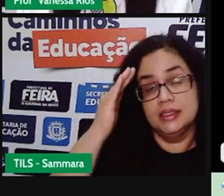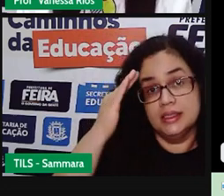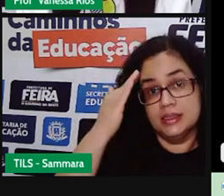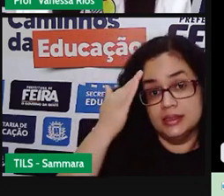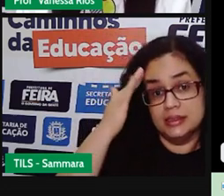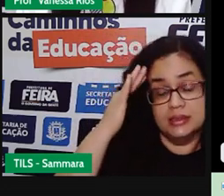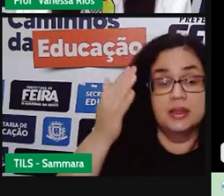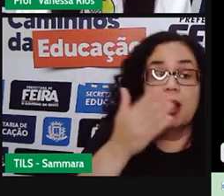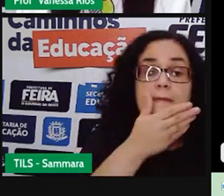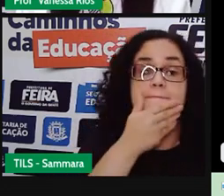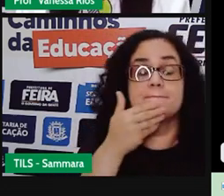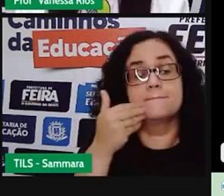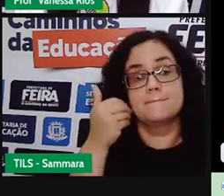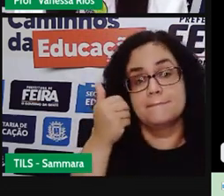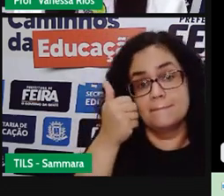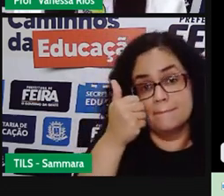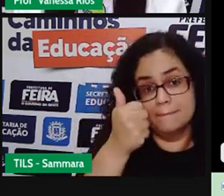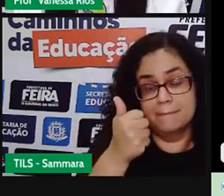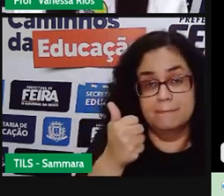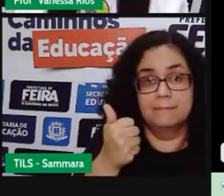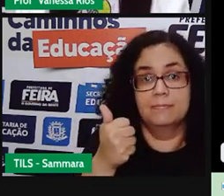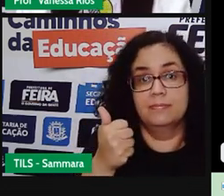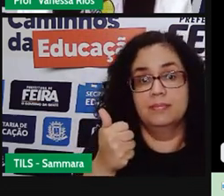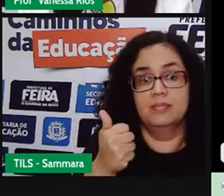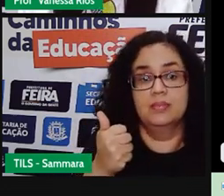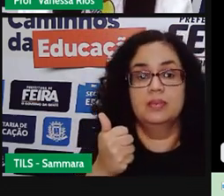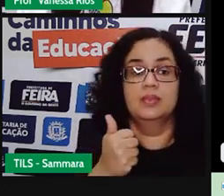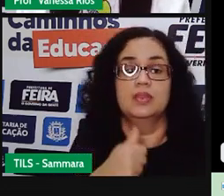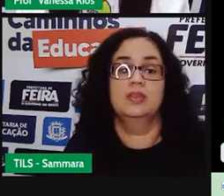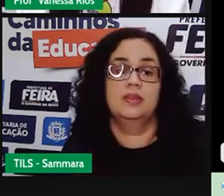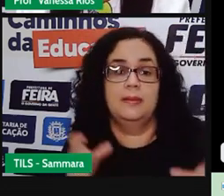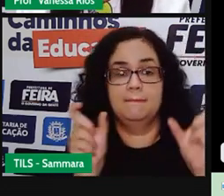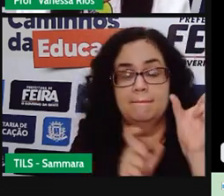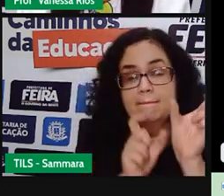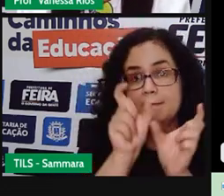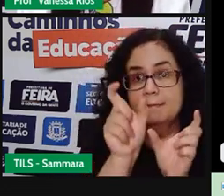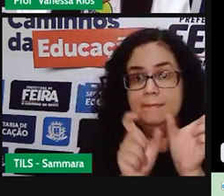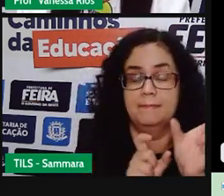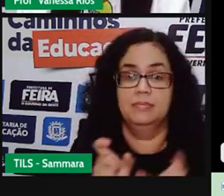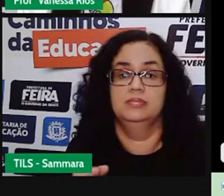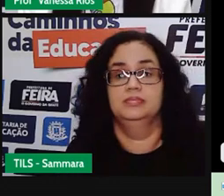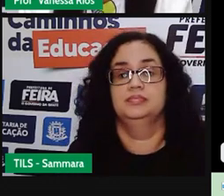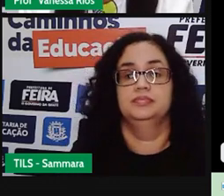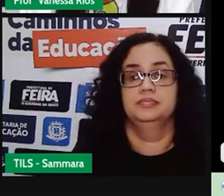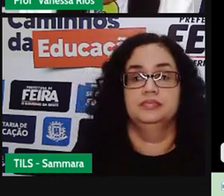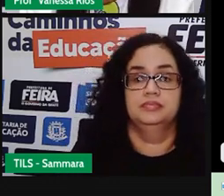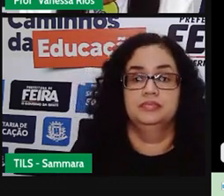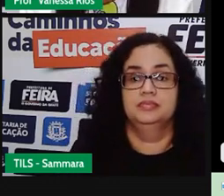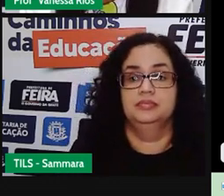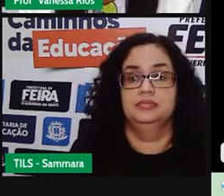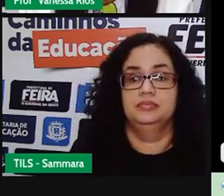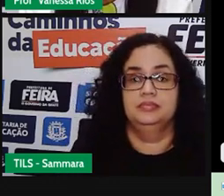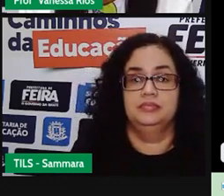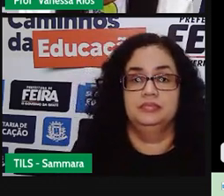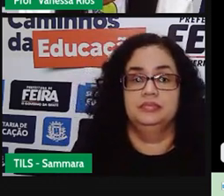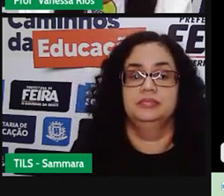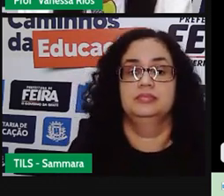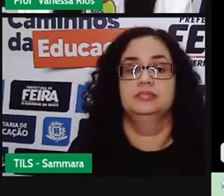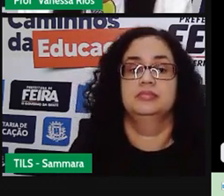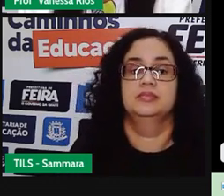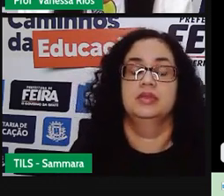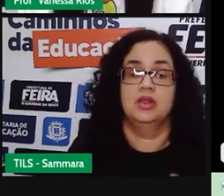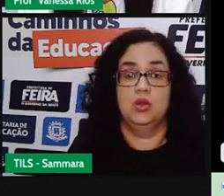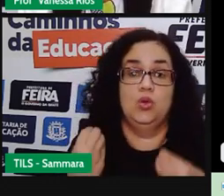dos poemas. Então, a forma como você lê, a forma como você utiliza a voz ao ler um